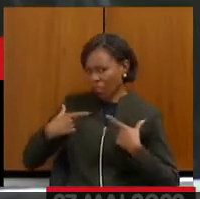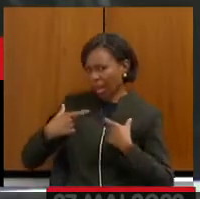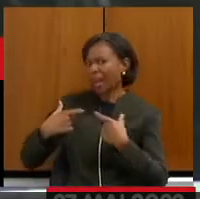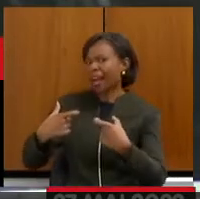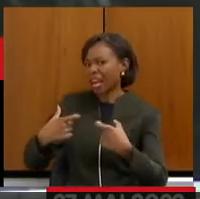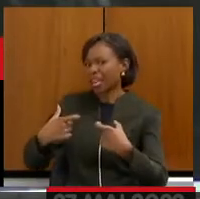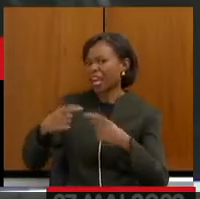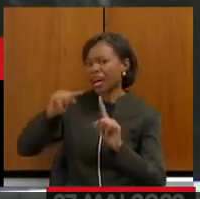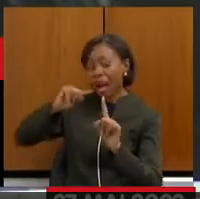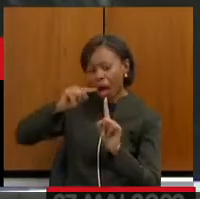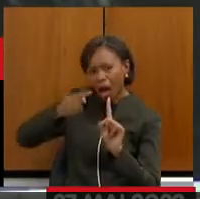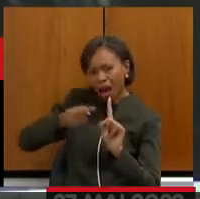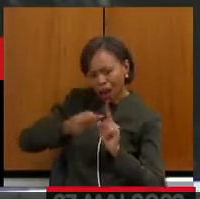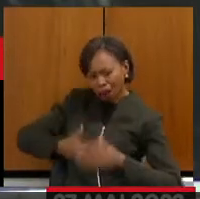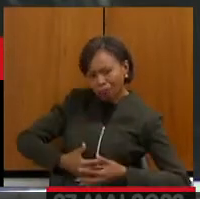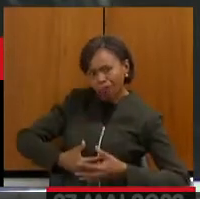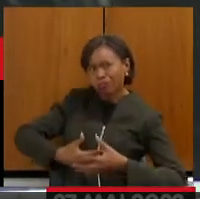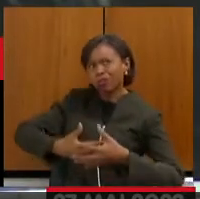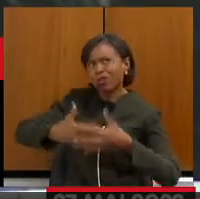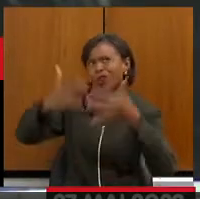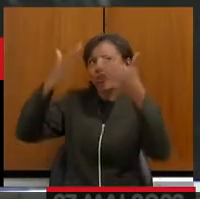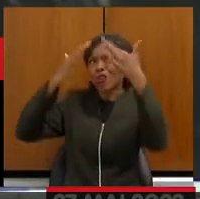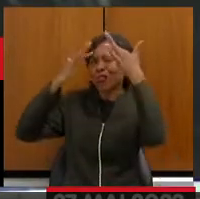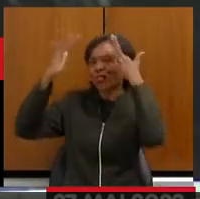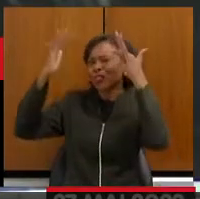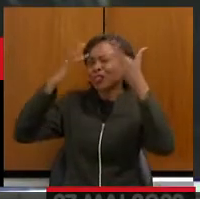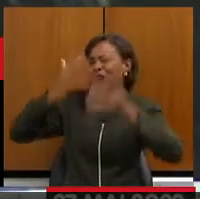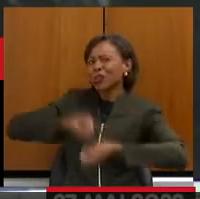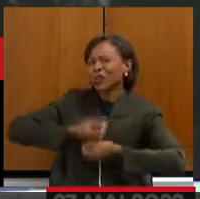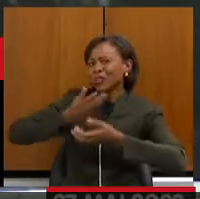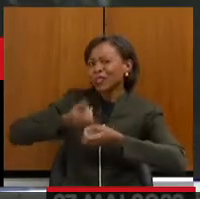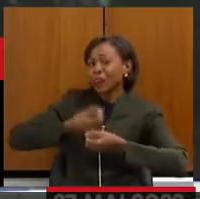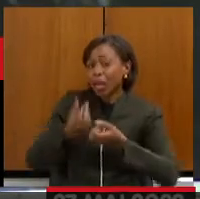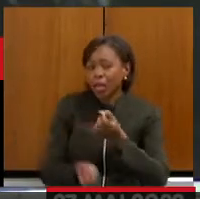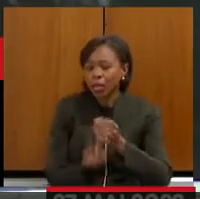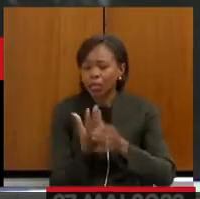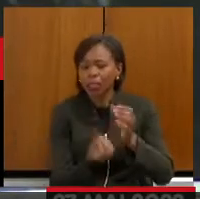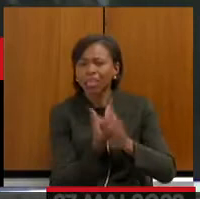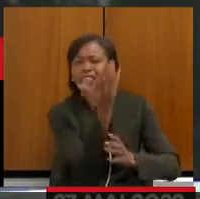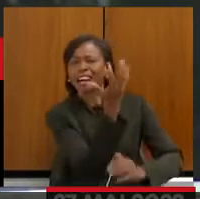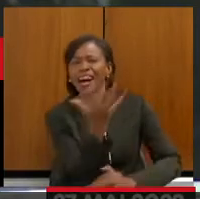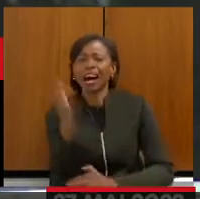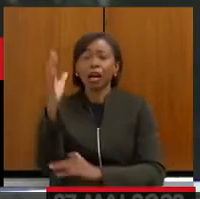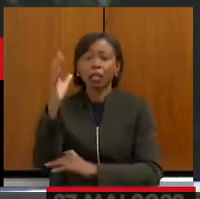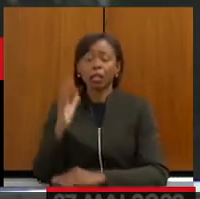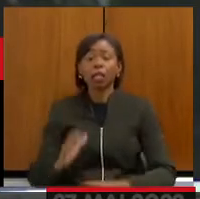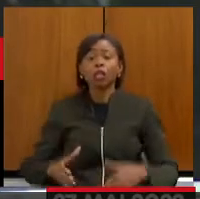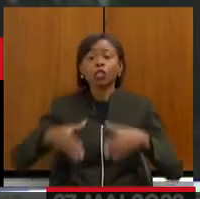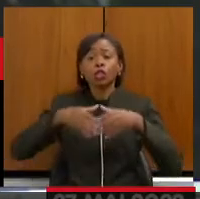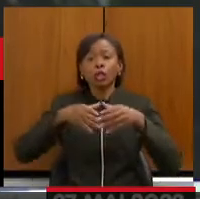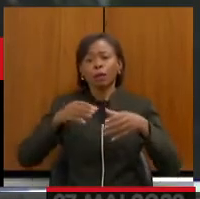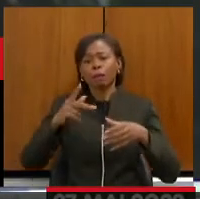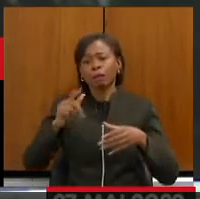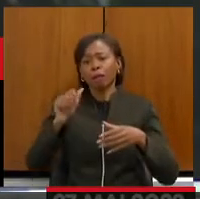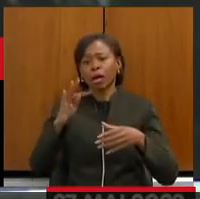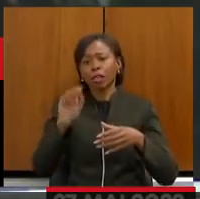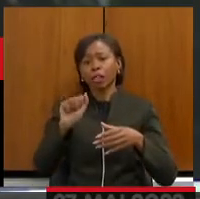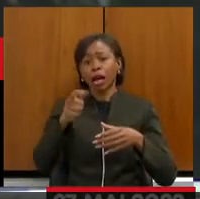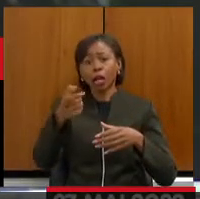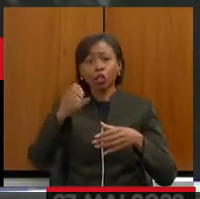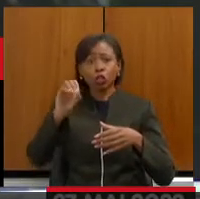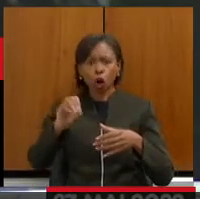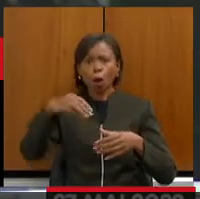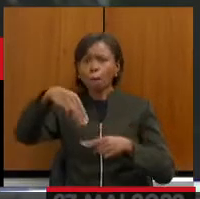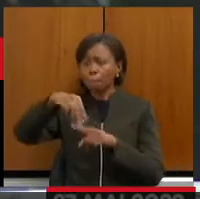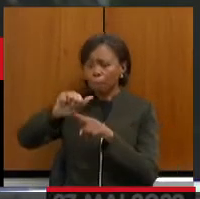engravidador a de sonhos e plantadora de árvores sou da etnia pataxó Maria